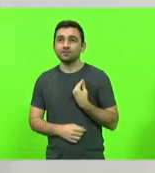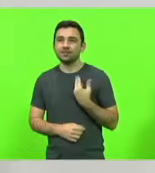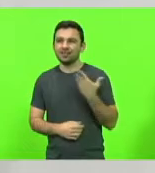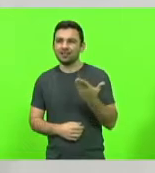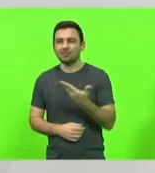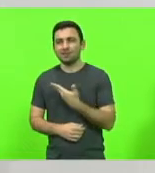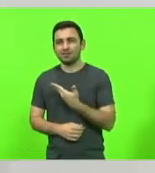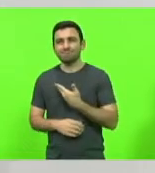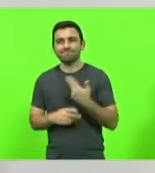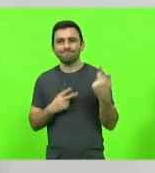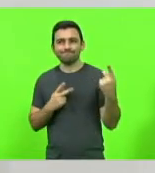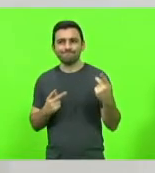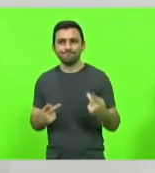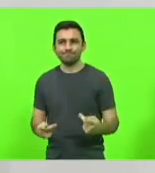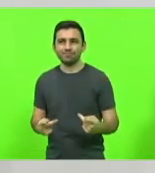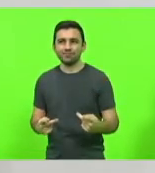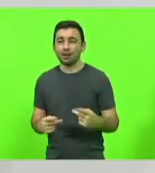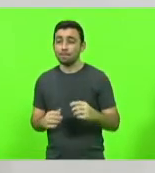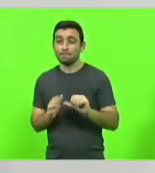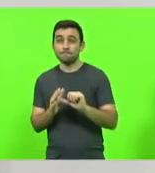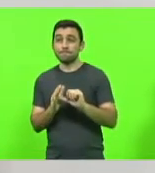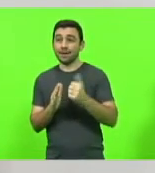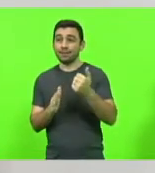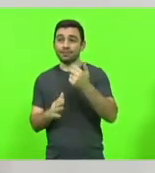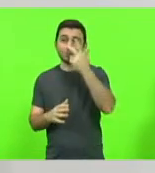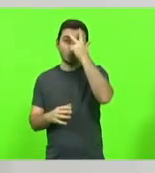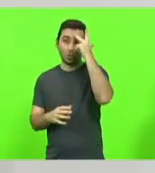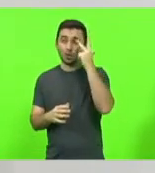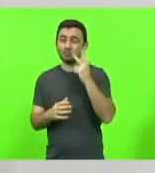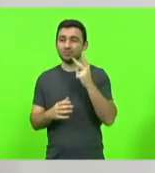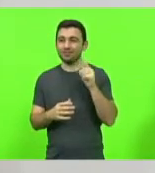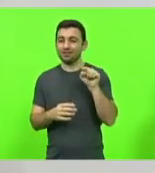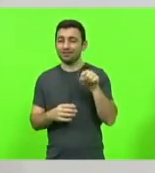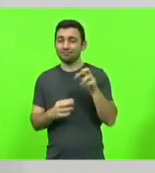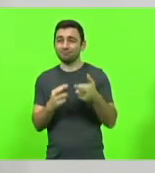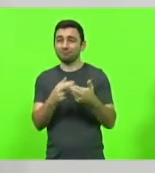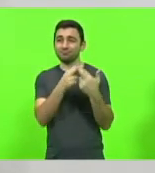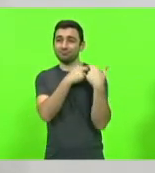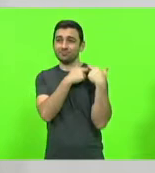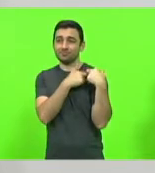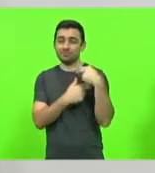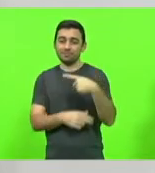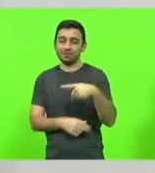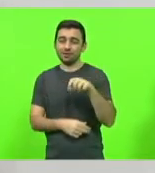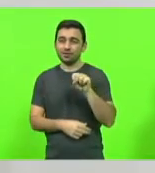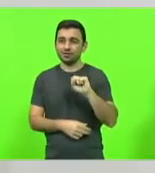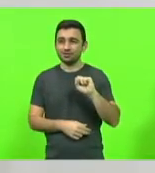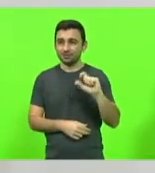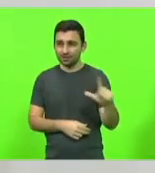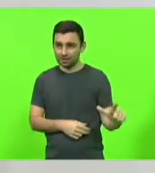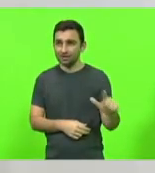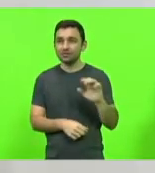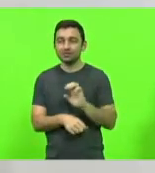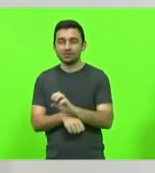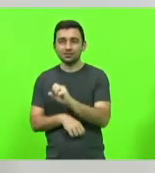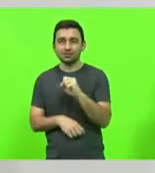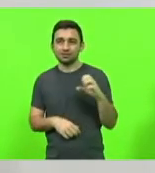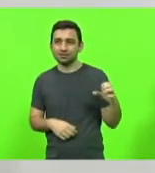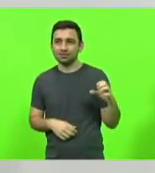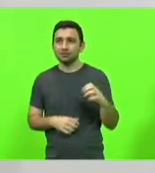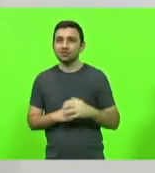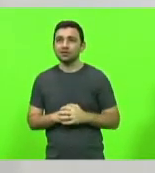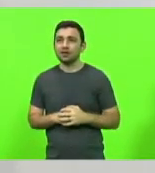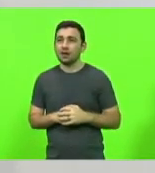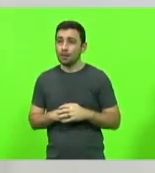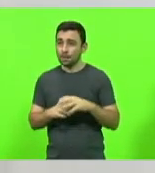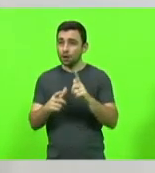uma visita. Foi uma das primeiras pessoas que responsáveis pelo PSL no Estado, que hoje colocou a maioria